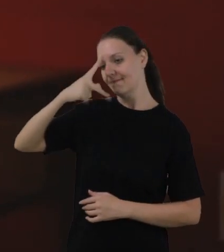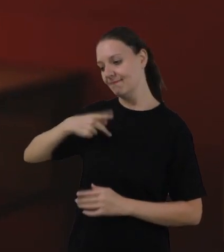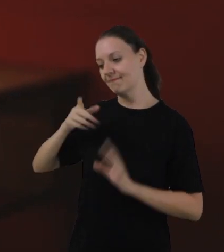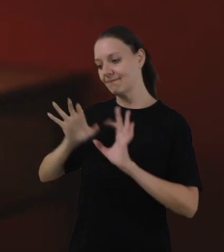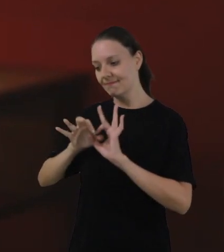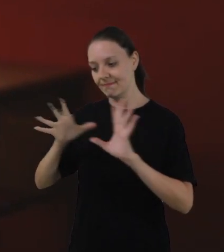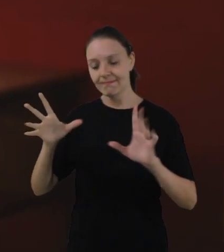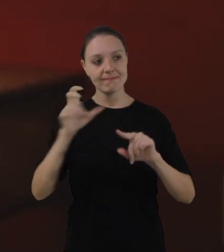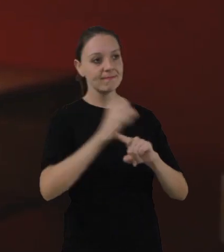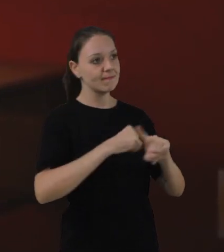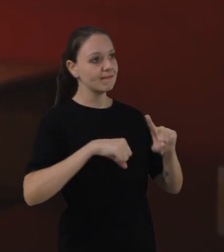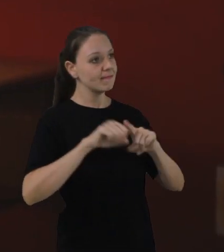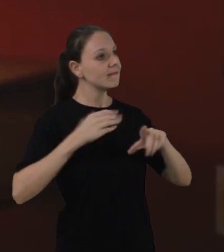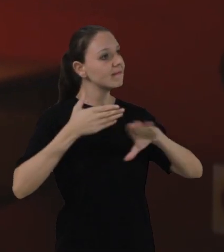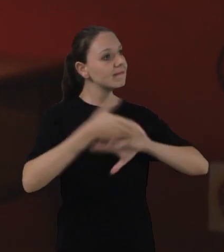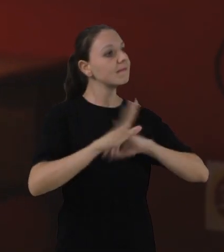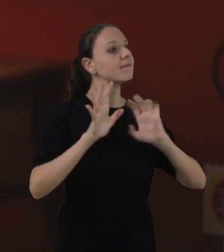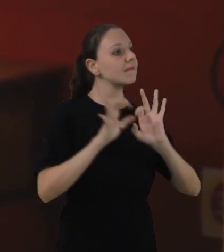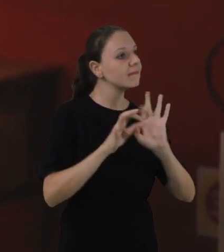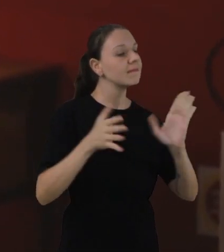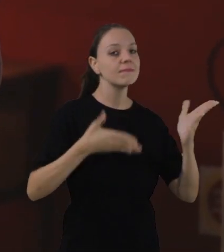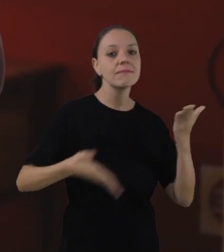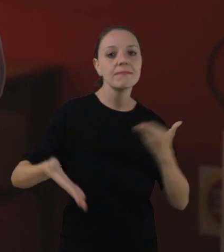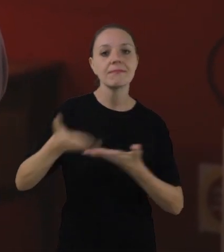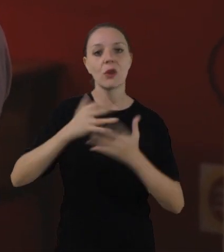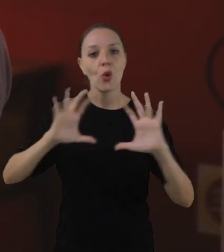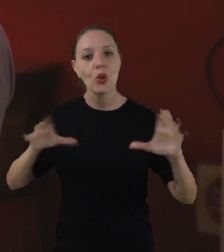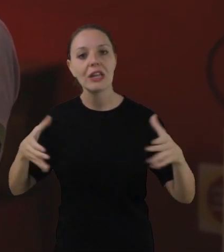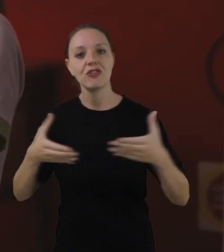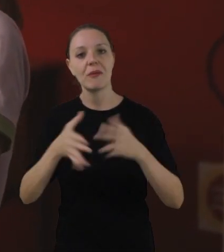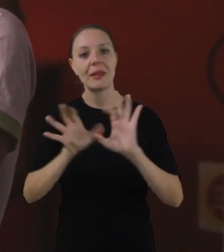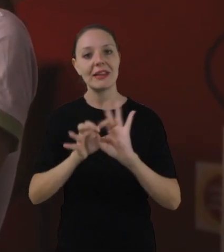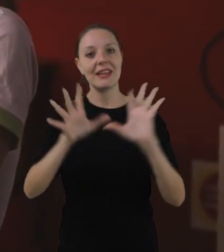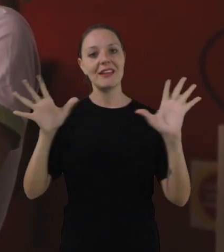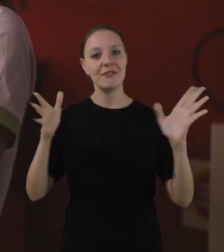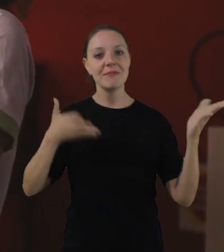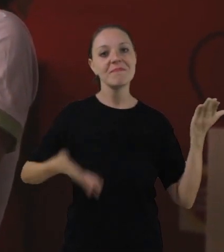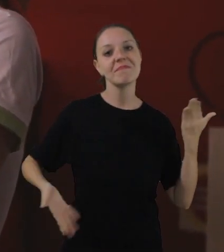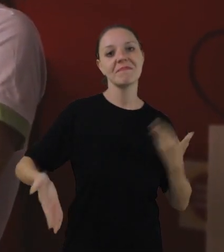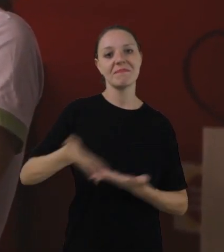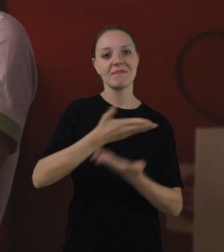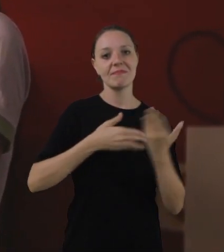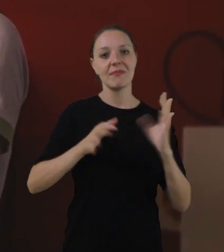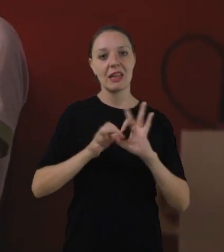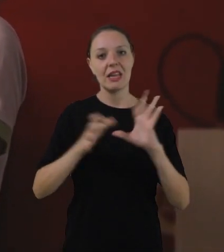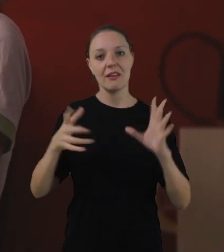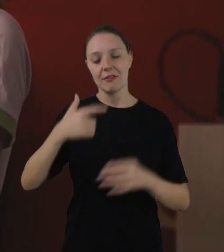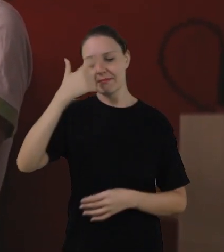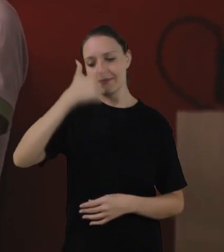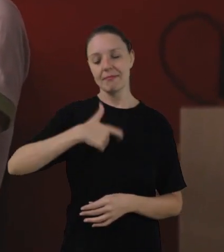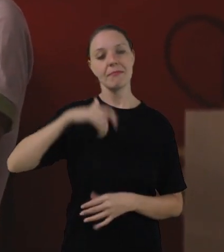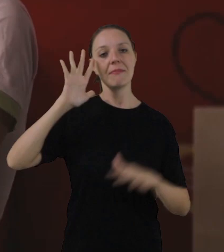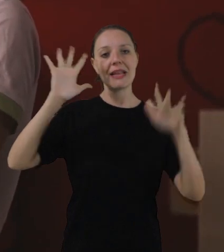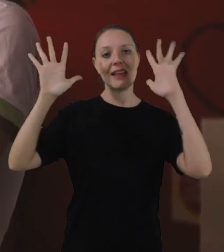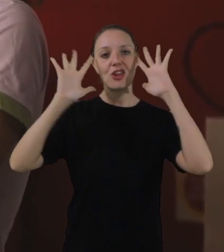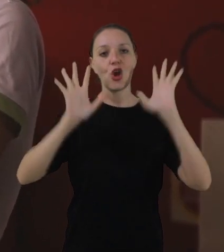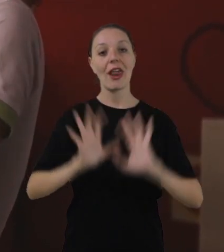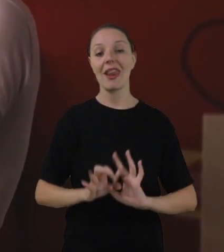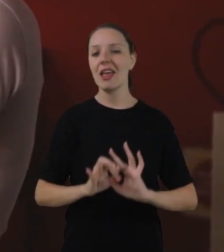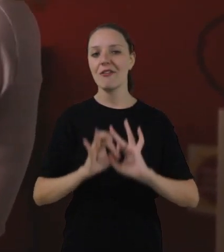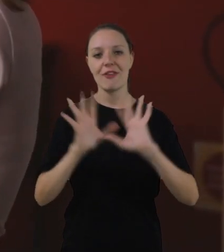livre coletivamente, livre socialmente, e faz com que a sociedade seja livre. Um livre pensador, sem